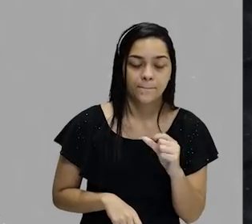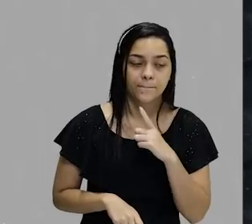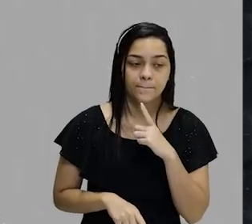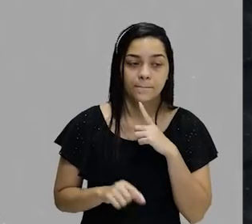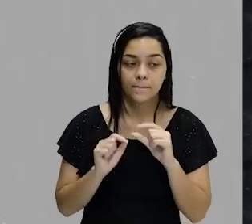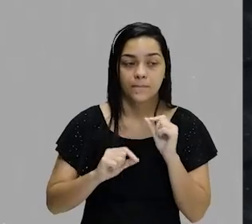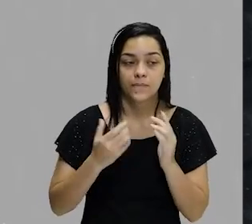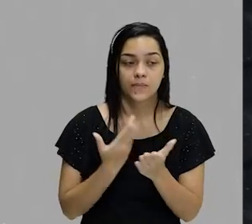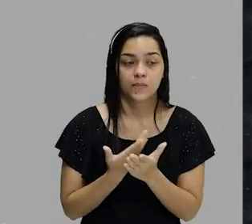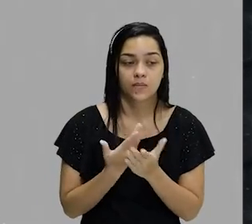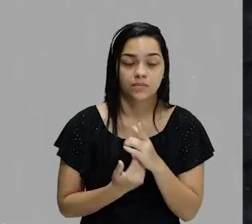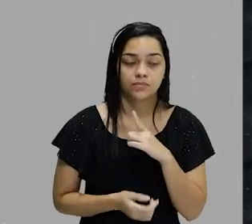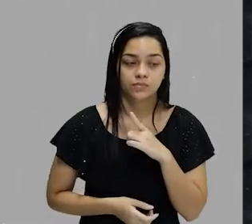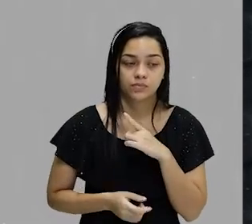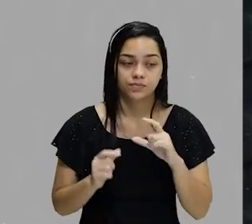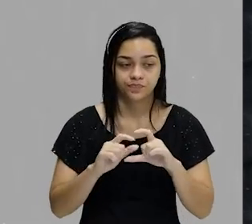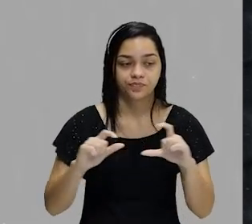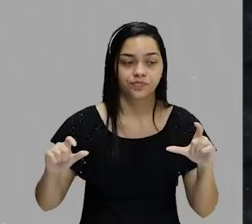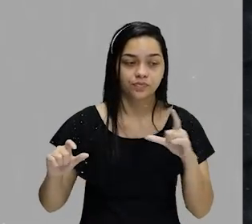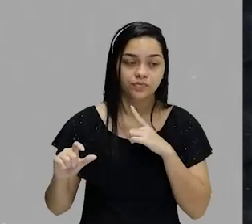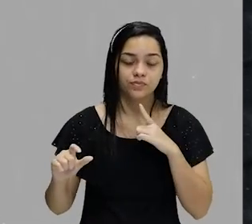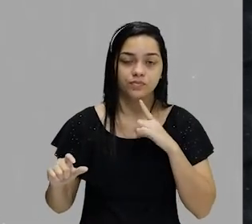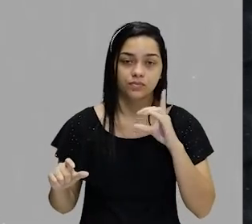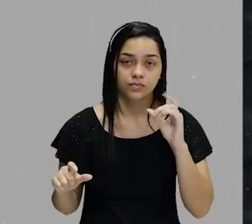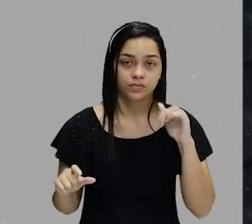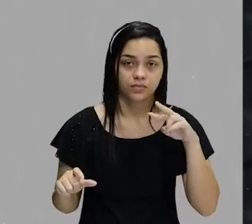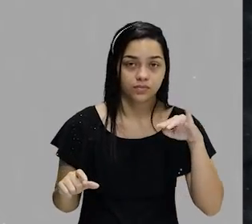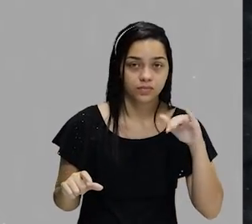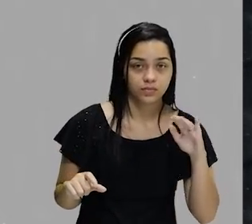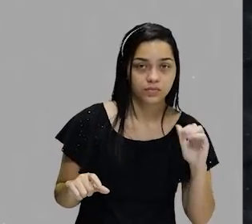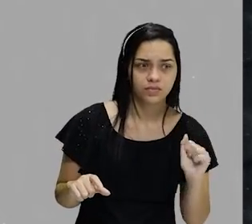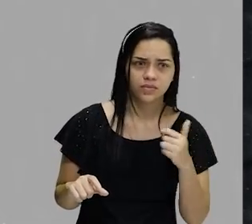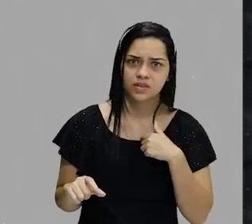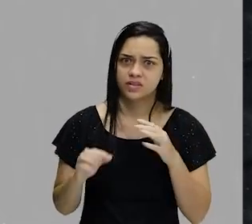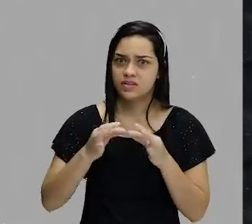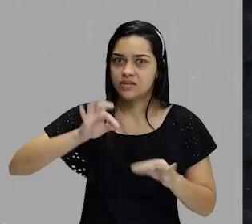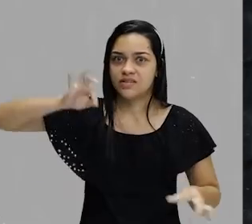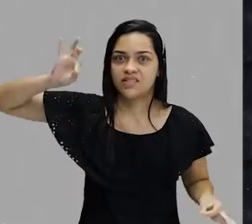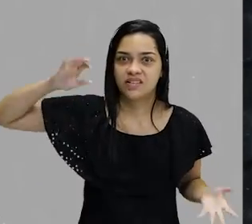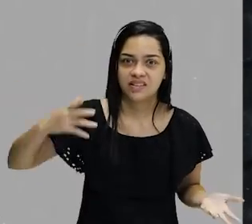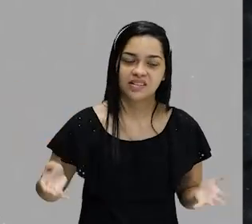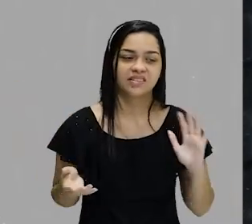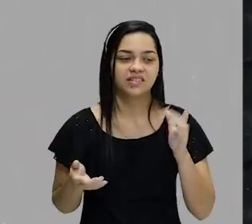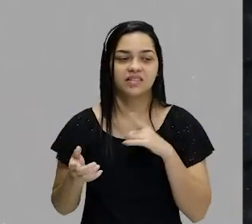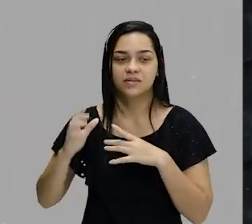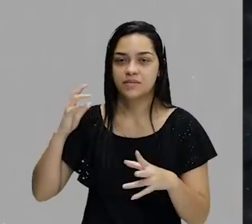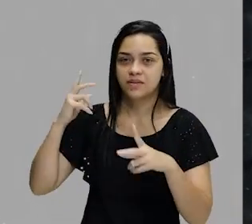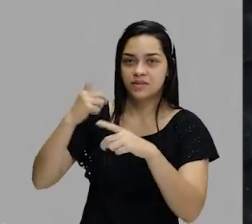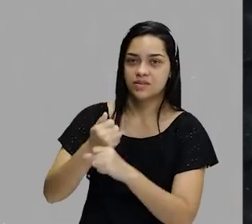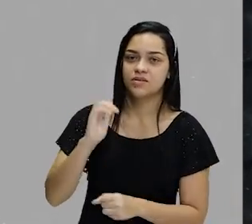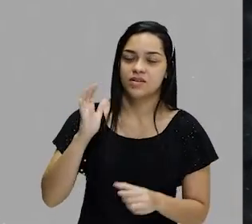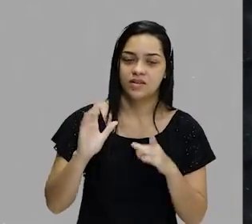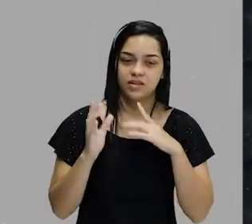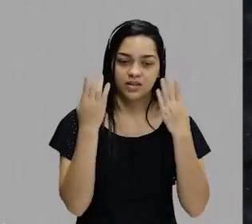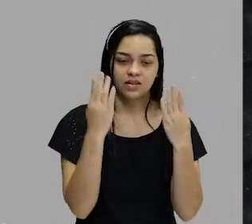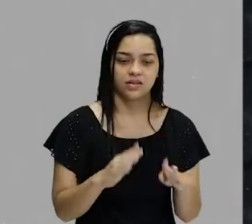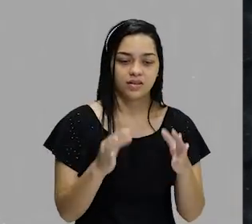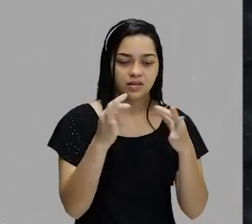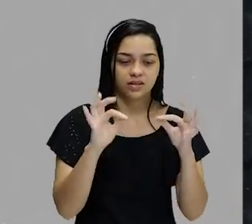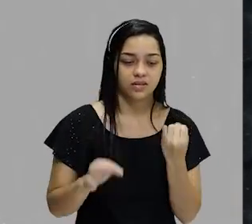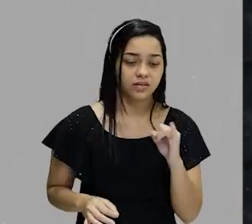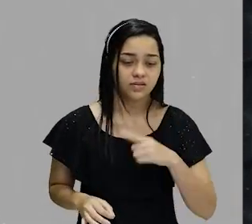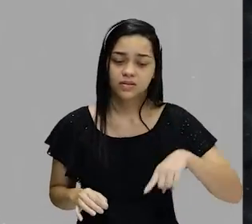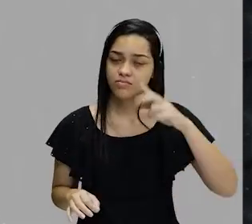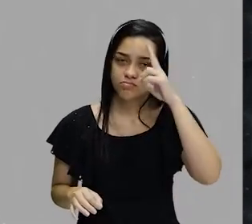quando estivermos estudando as orações adverbiais. Eita, eu falei muito, mas eu já fiz uma revisão aqui de análise sintática. Se você